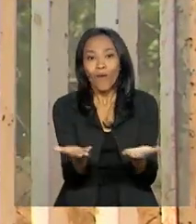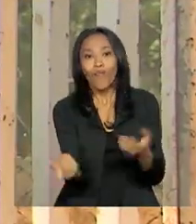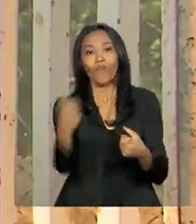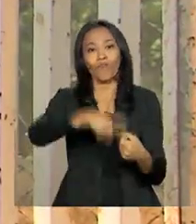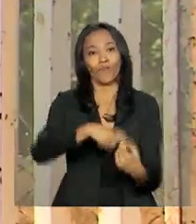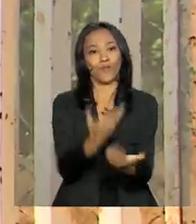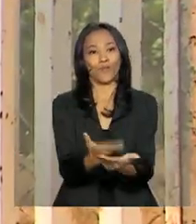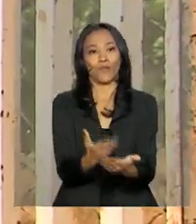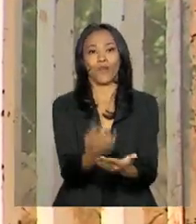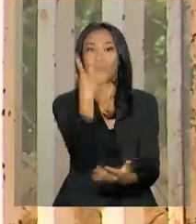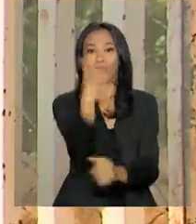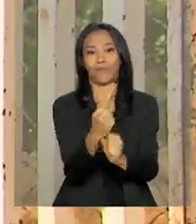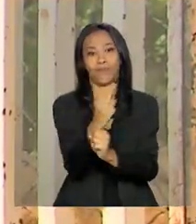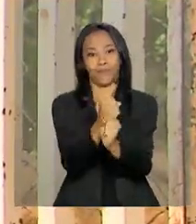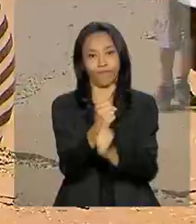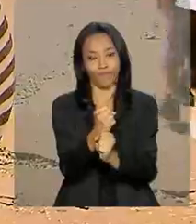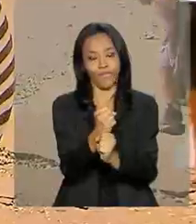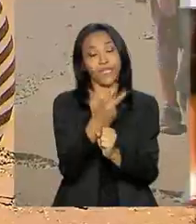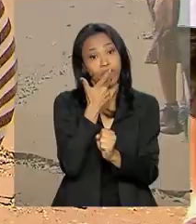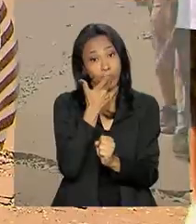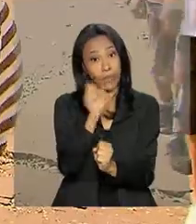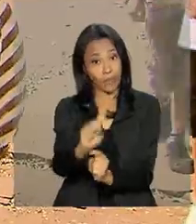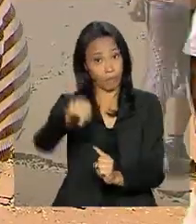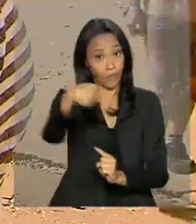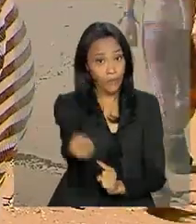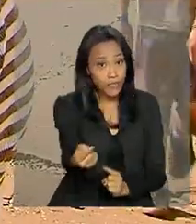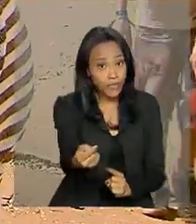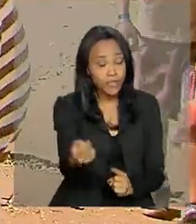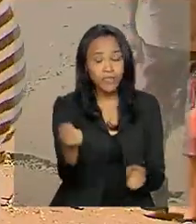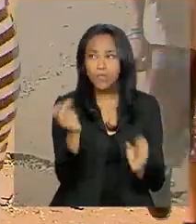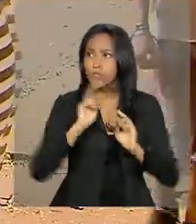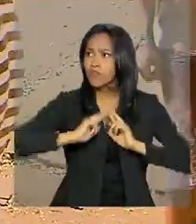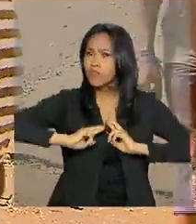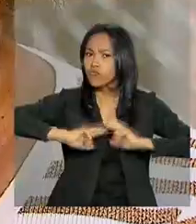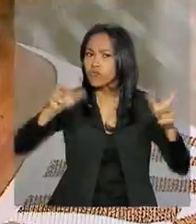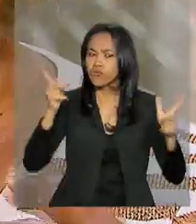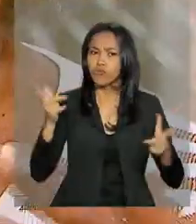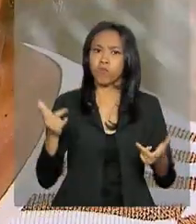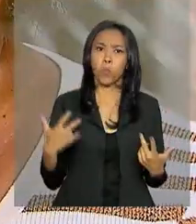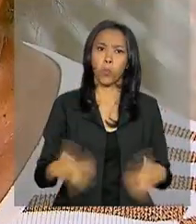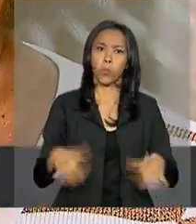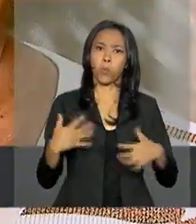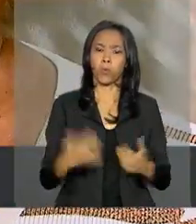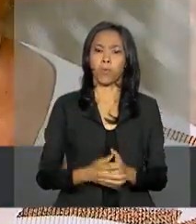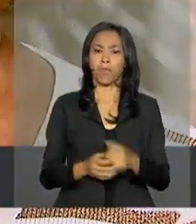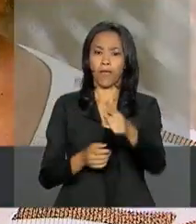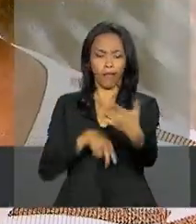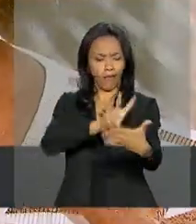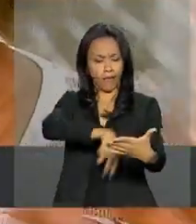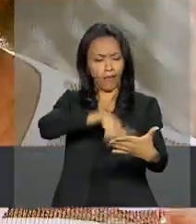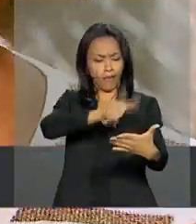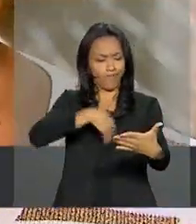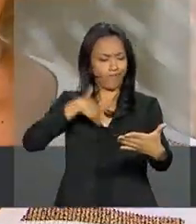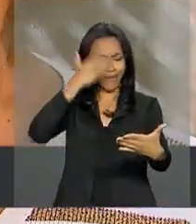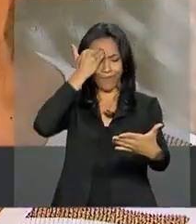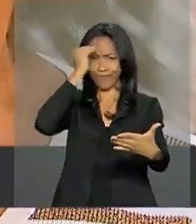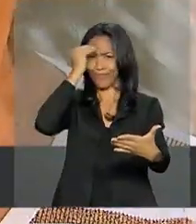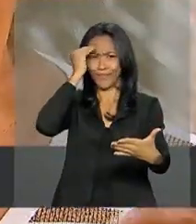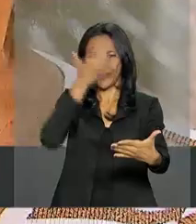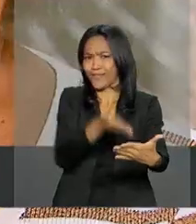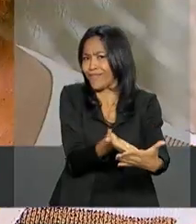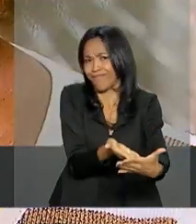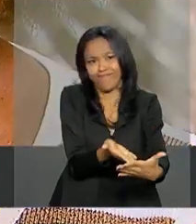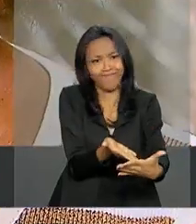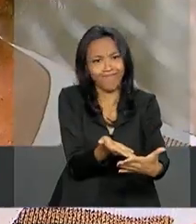ensino há quatro anos e diz que depois disso muita coisa mudou eu lia mas não entendia porque não tinha como